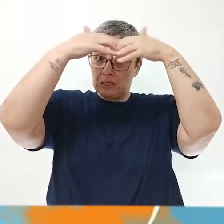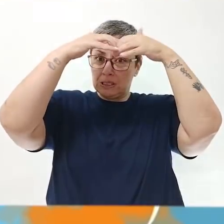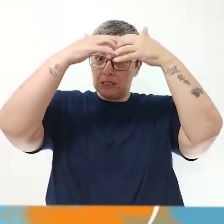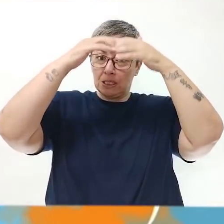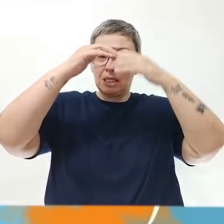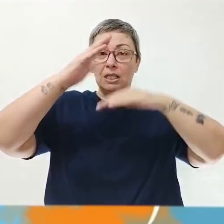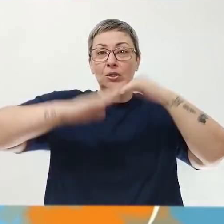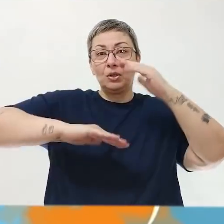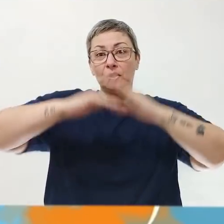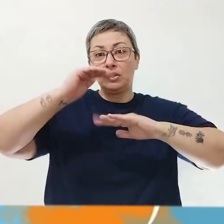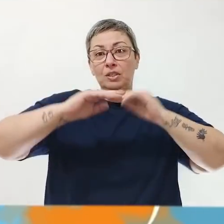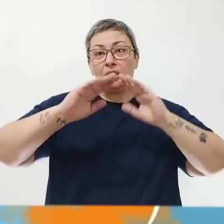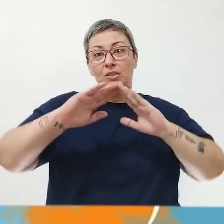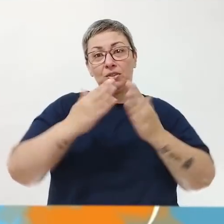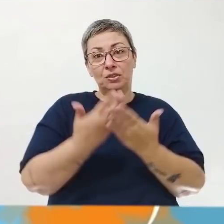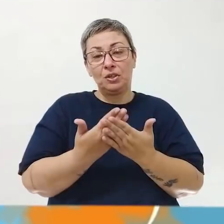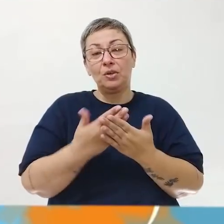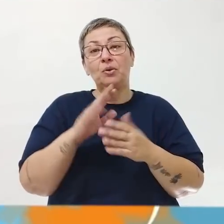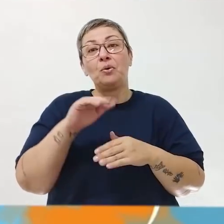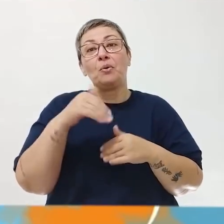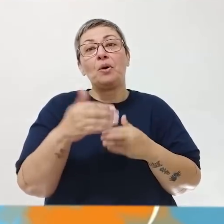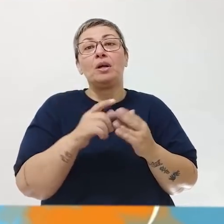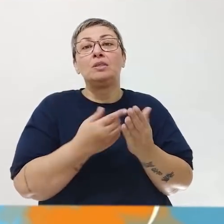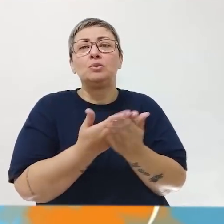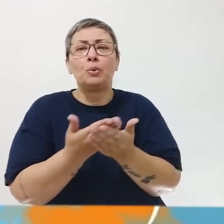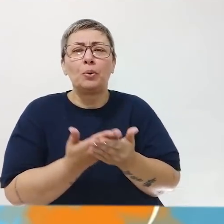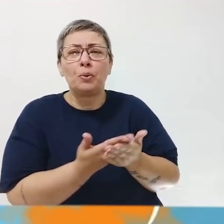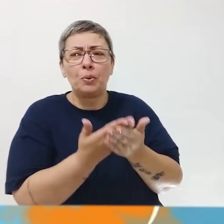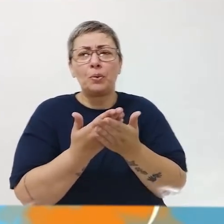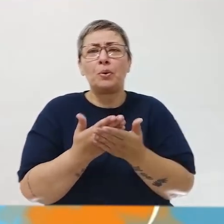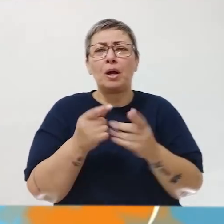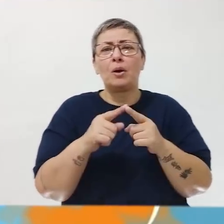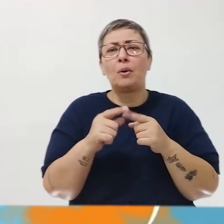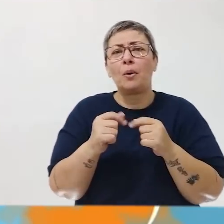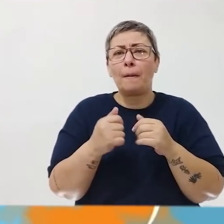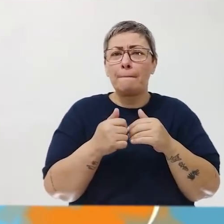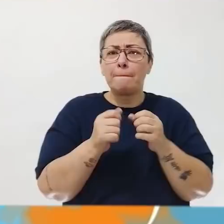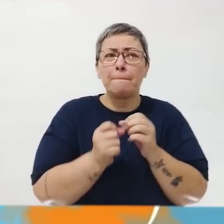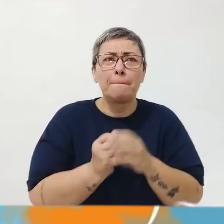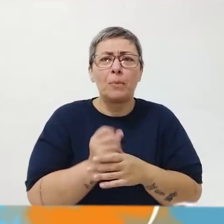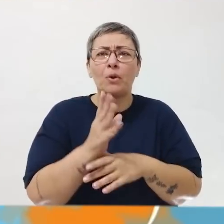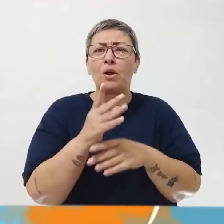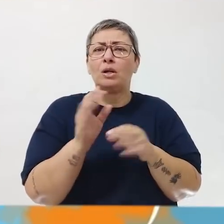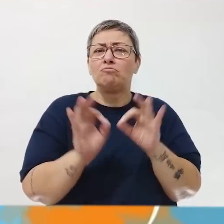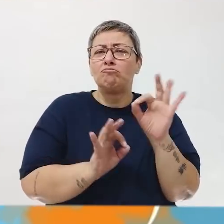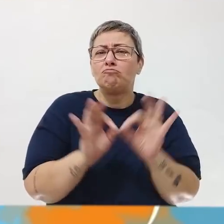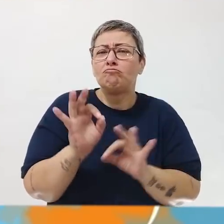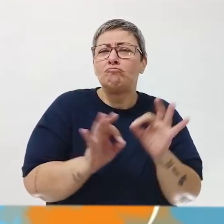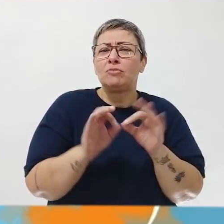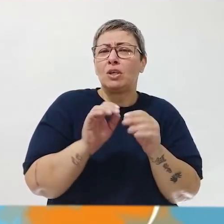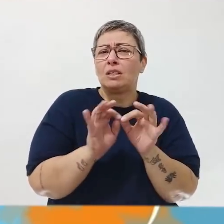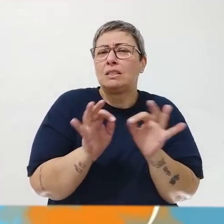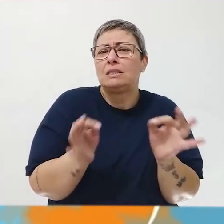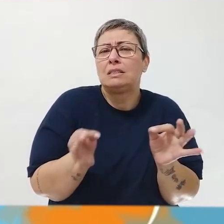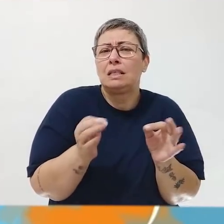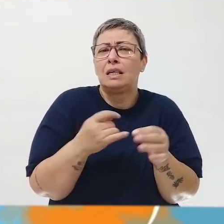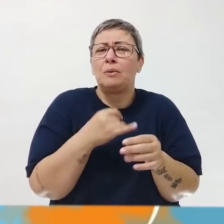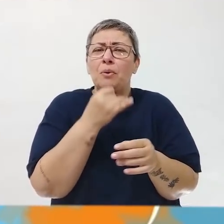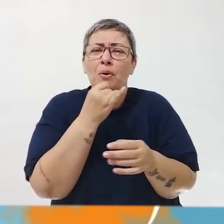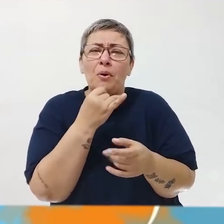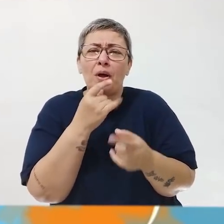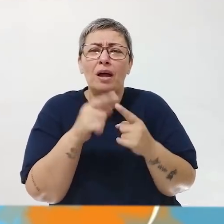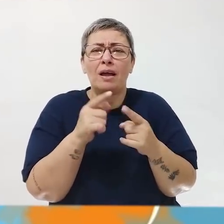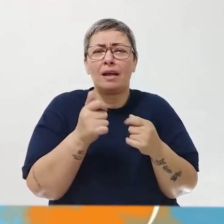nas atividades escolares. Foi quando os estudiosos começaram a projetar jogos simples, simuladores e